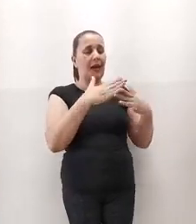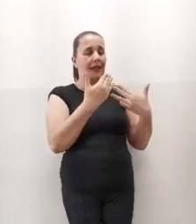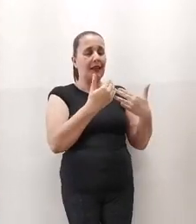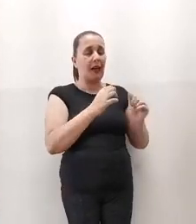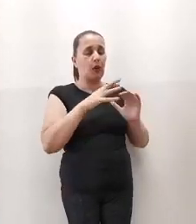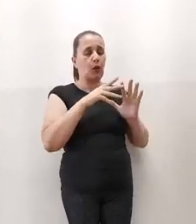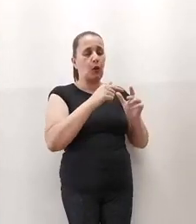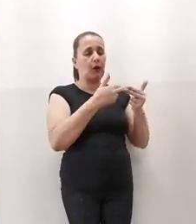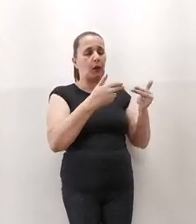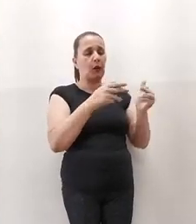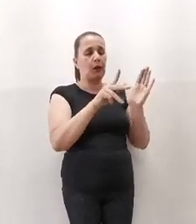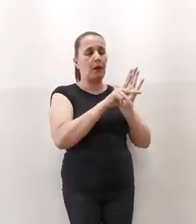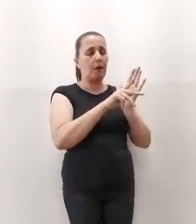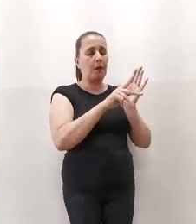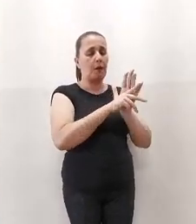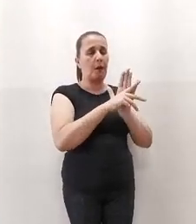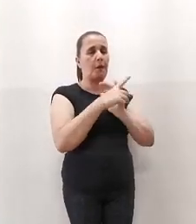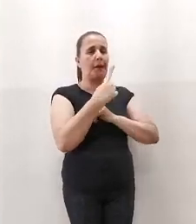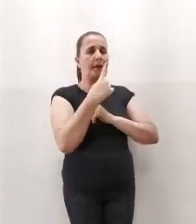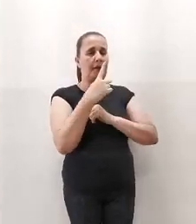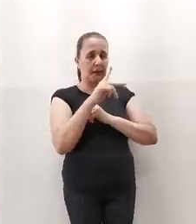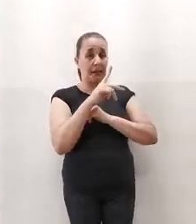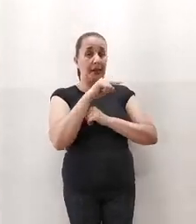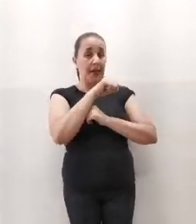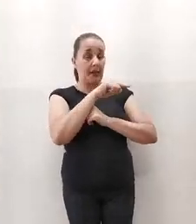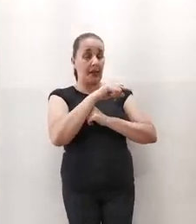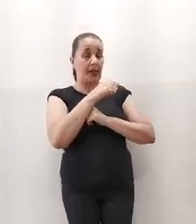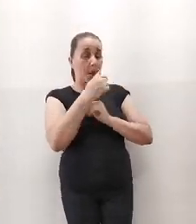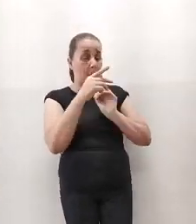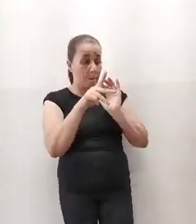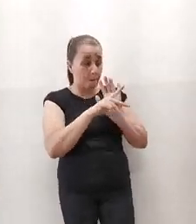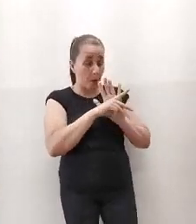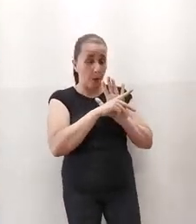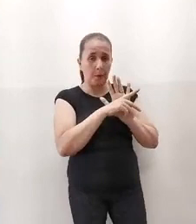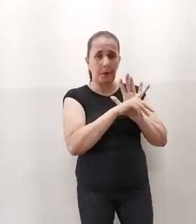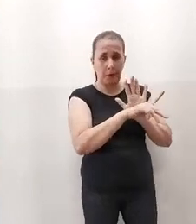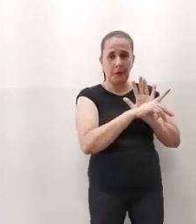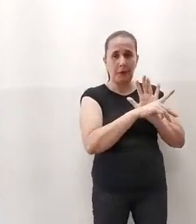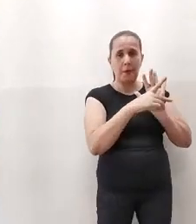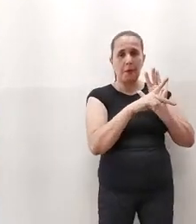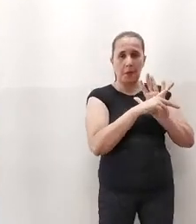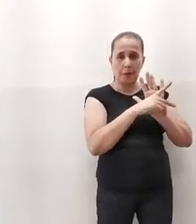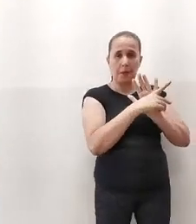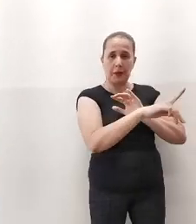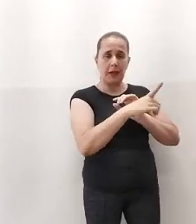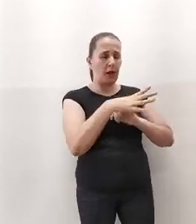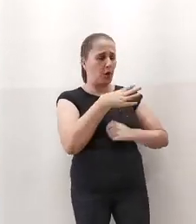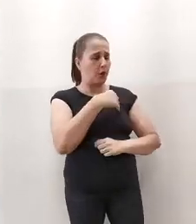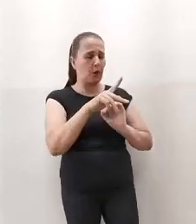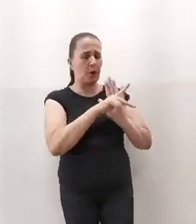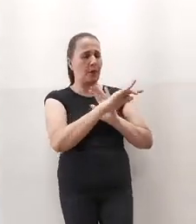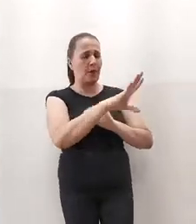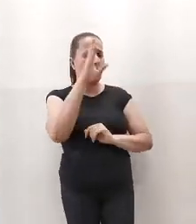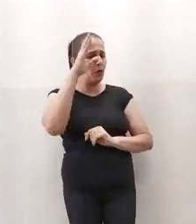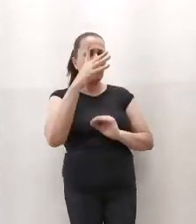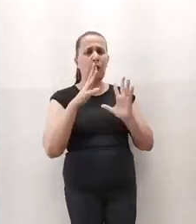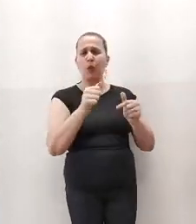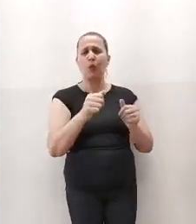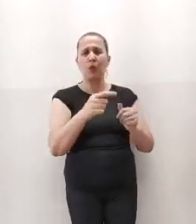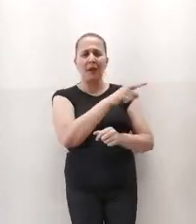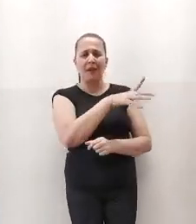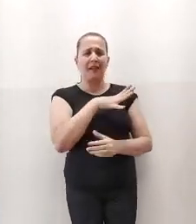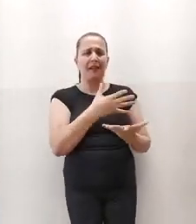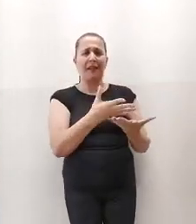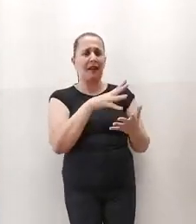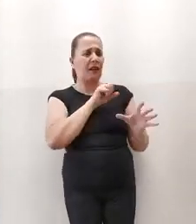de todas as coisas que ele tinha. Ele seria o próximo, o herdeiro, era o filho de Abraão, para ele estava tudo resolvido. Olha só, ele